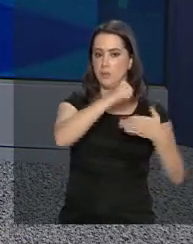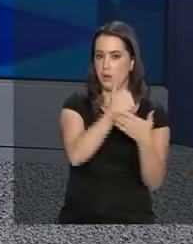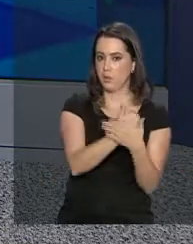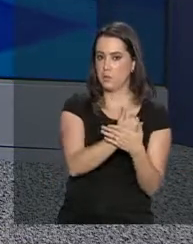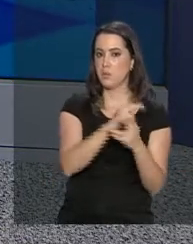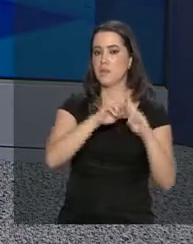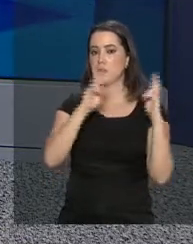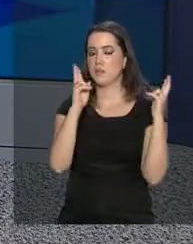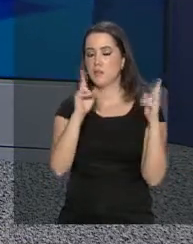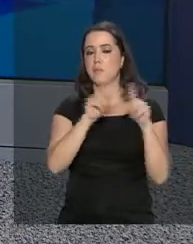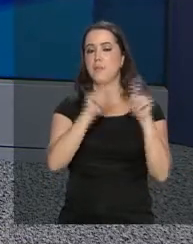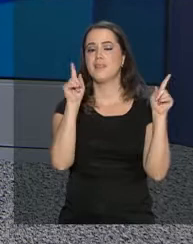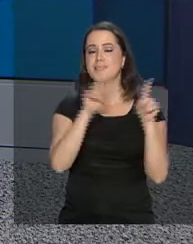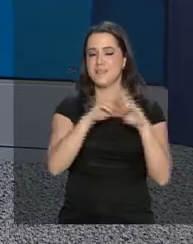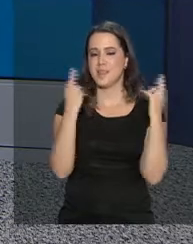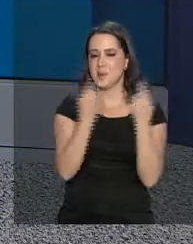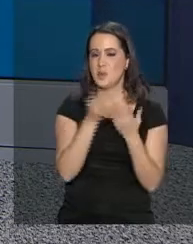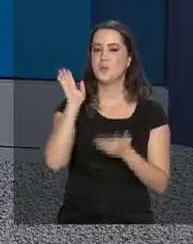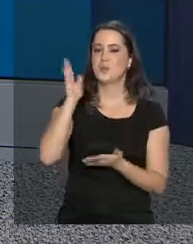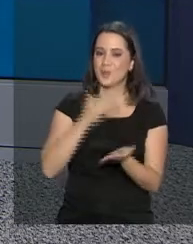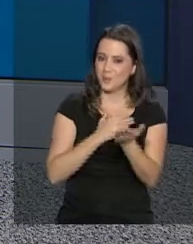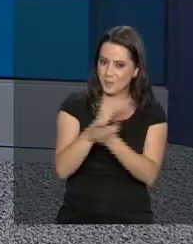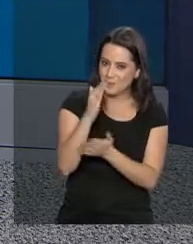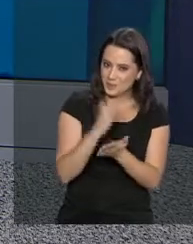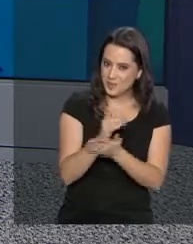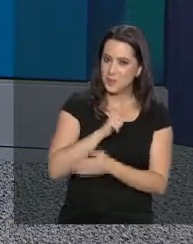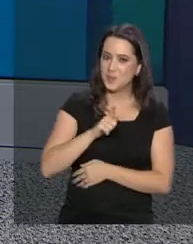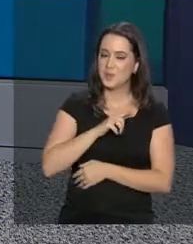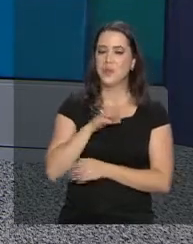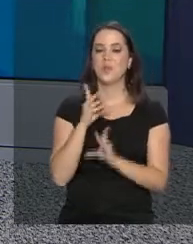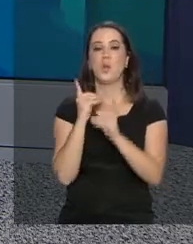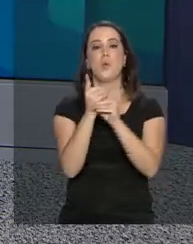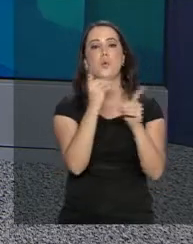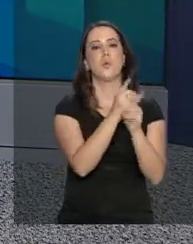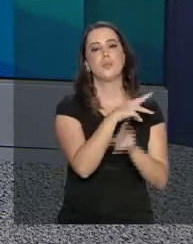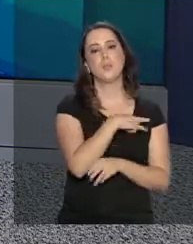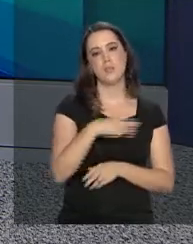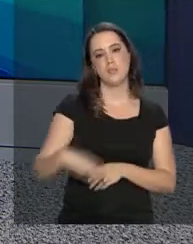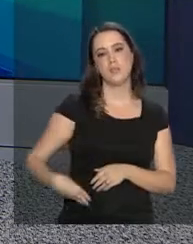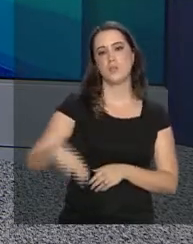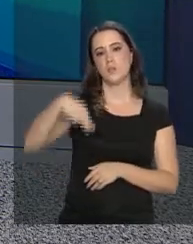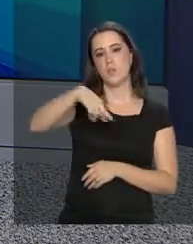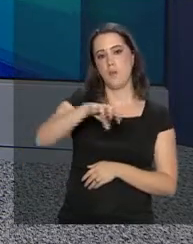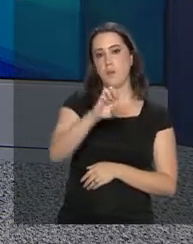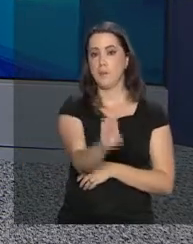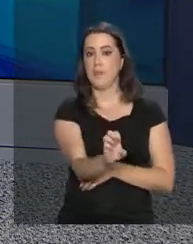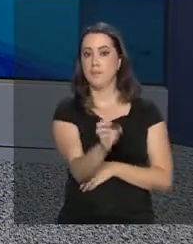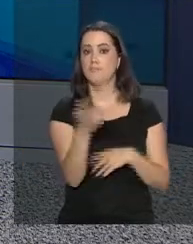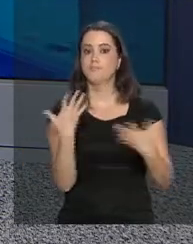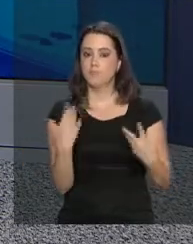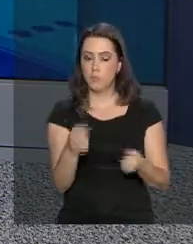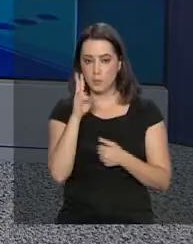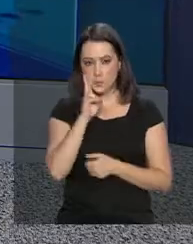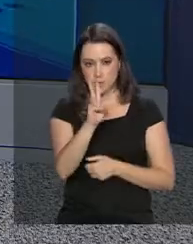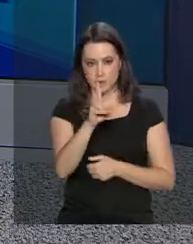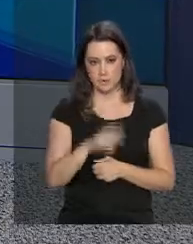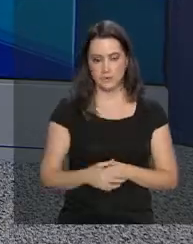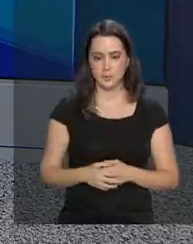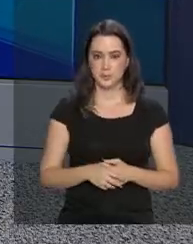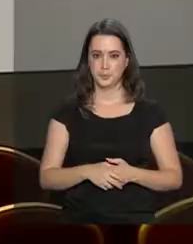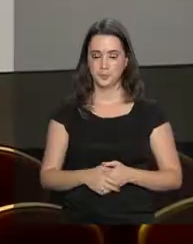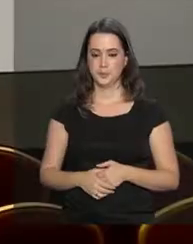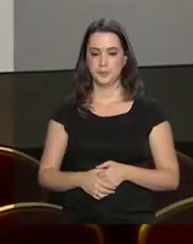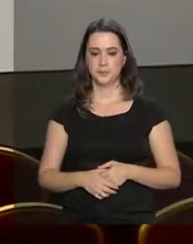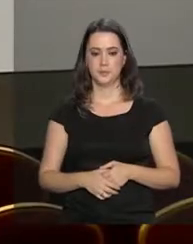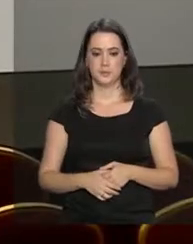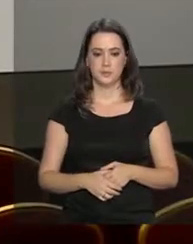já começou hoje teve encontro entre os ministros de relações exteriores a nossa repórter danielle popov acompanhou